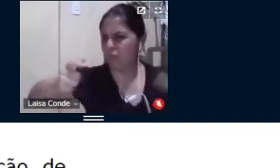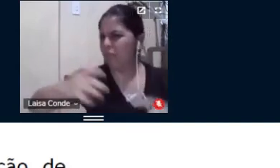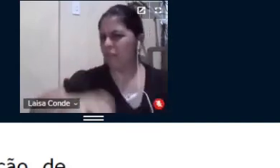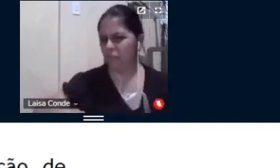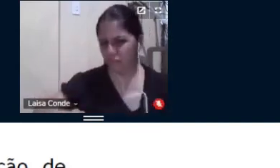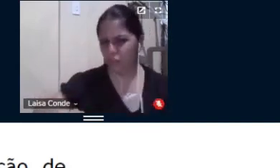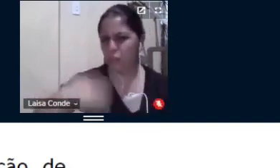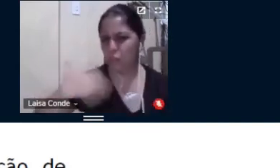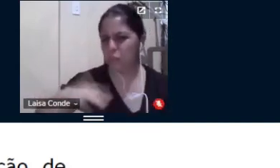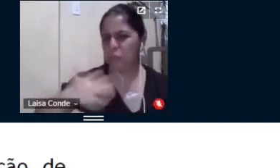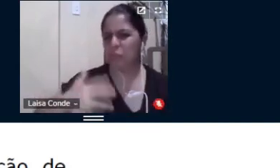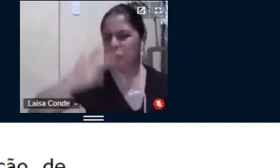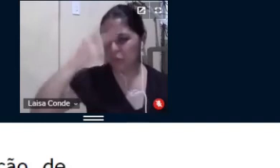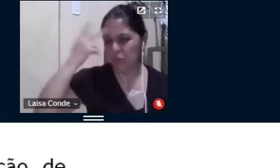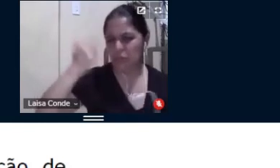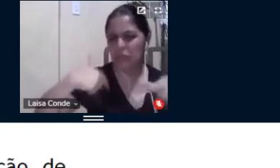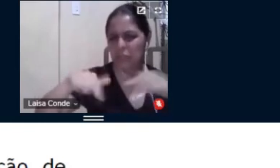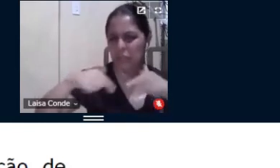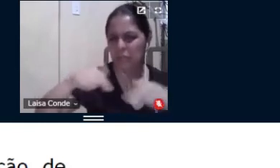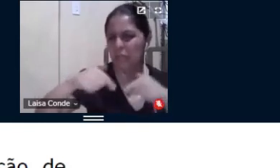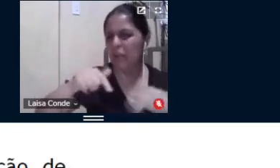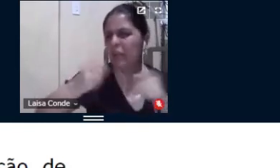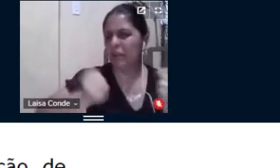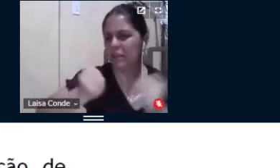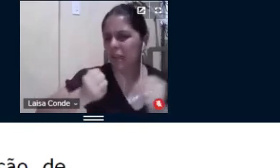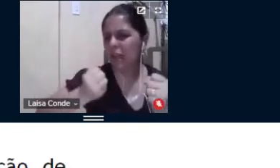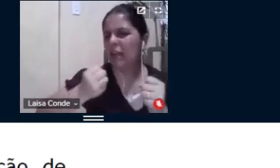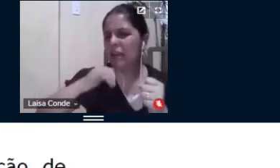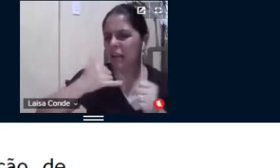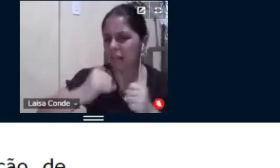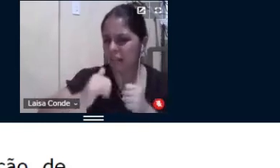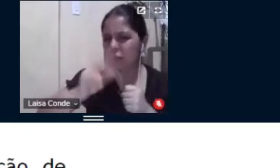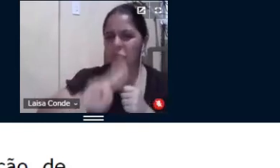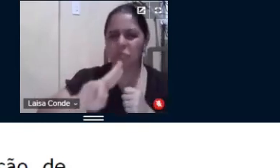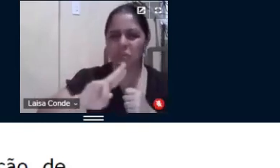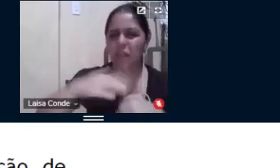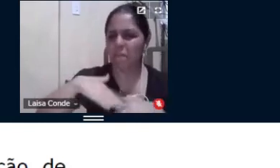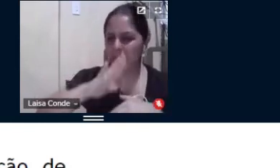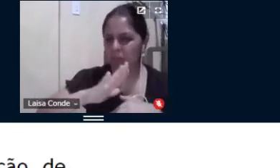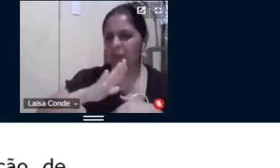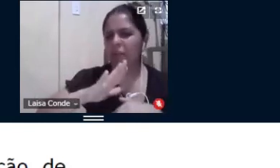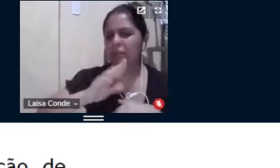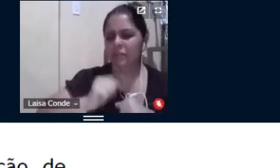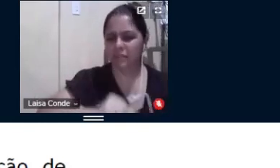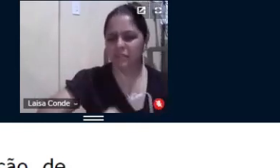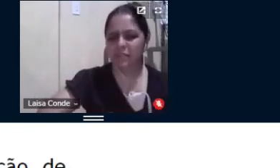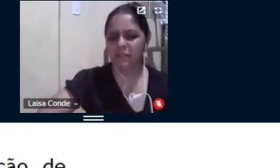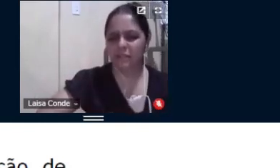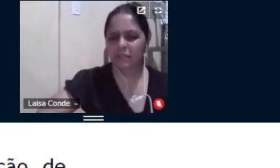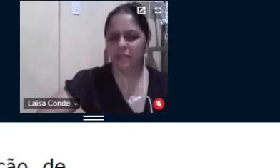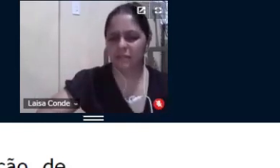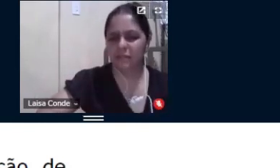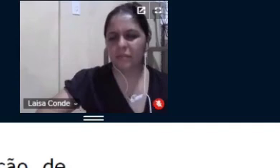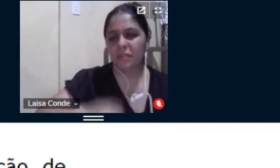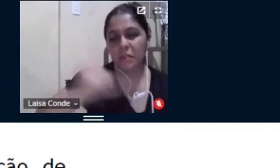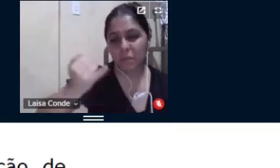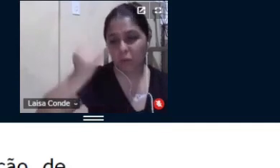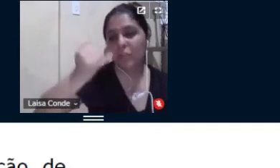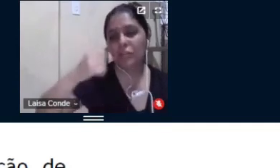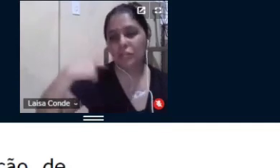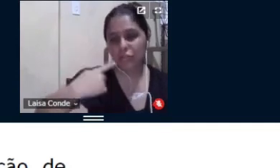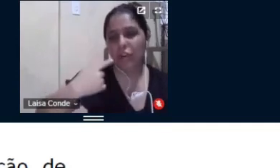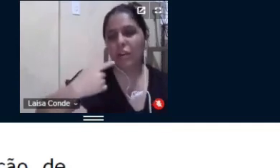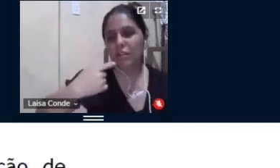trabalhar com carro elétrico também vai ter que trabalhar muito com essas câmeras. E é uma coisa também interessante a gente conversar, tá? A análise de vibração também é